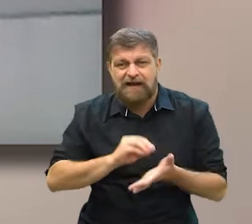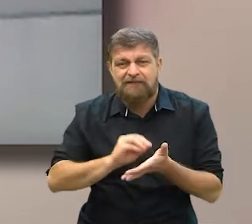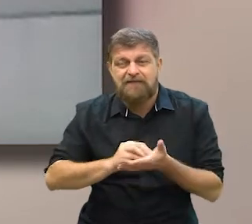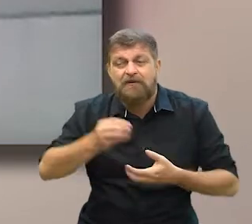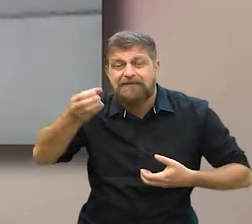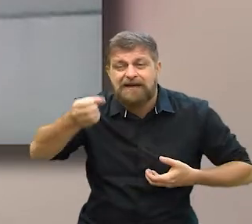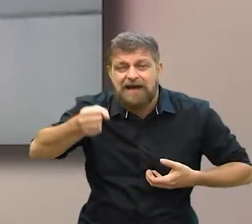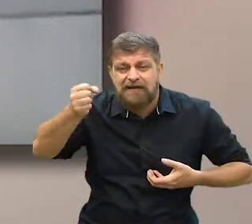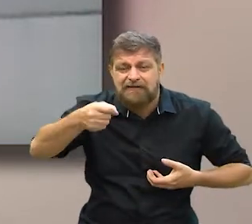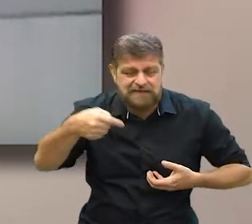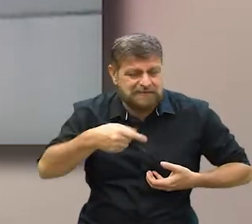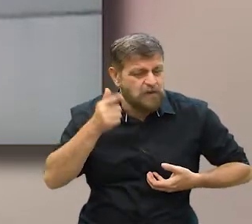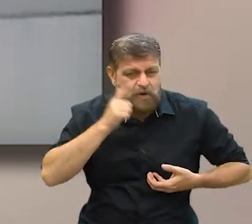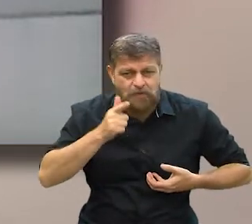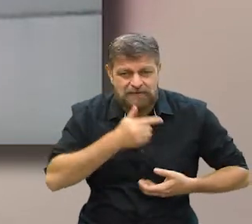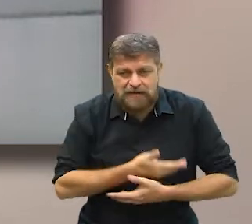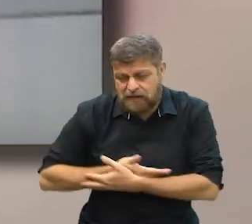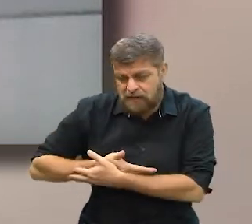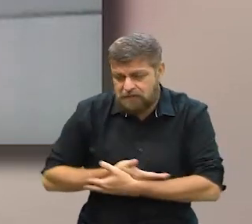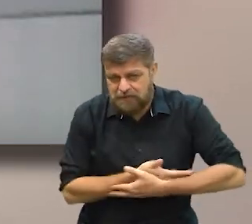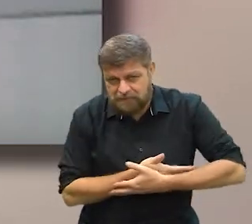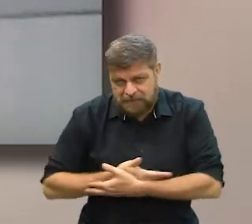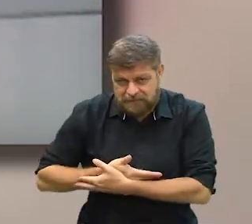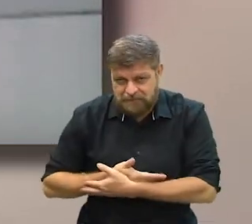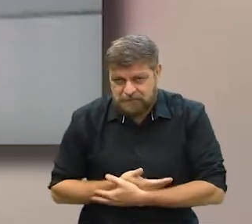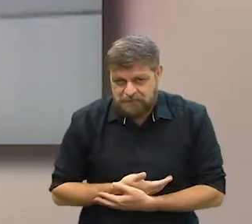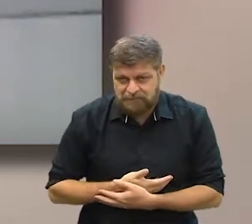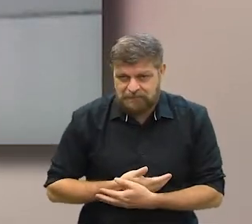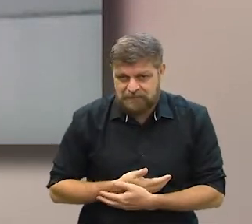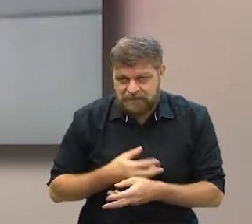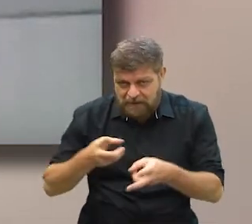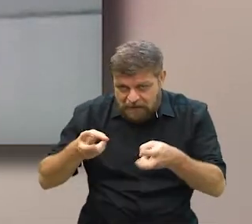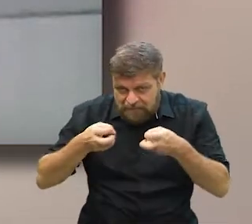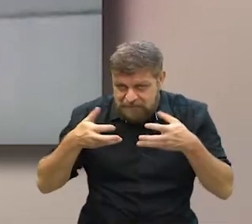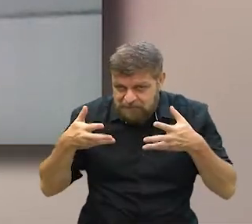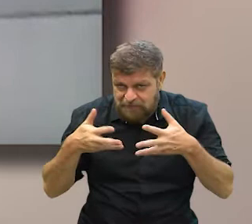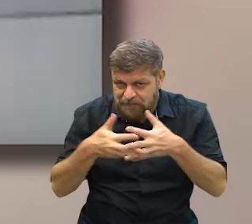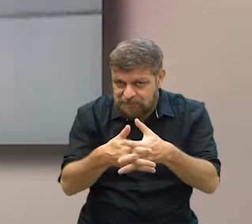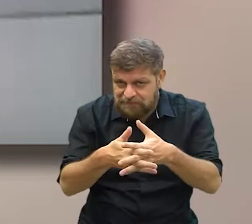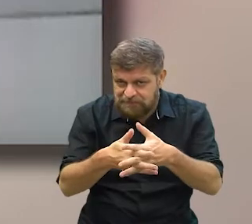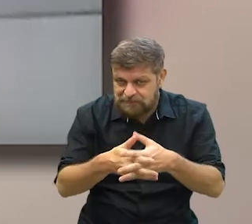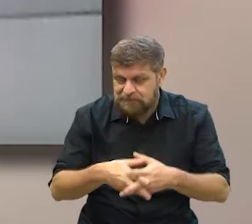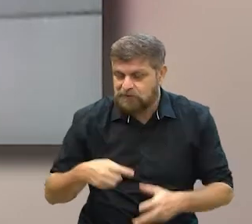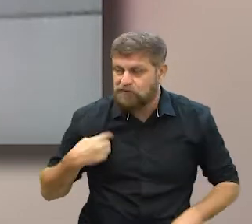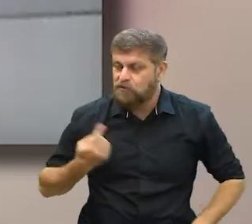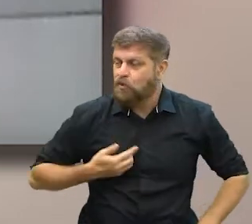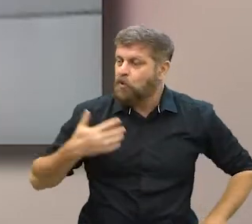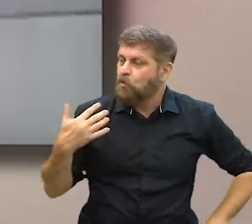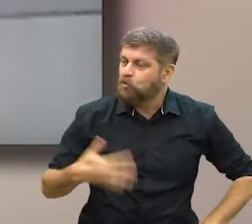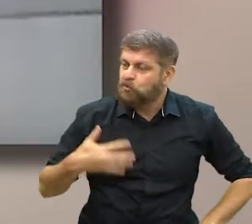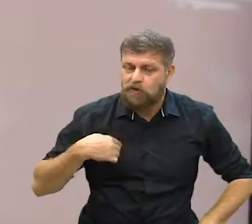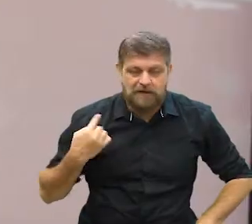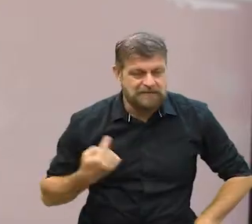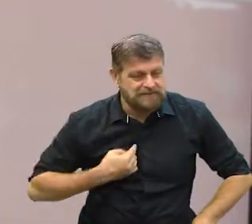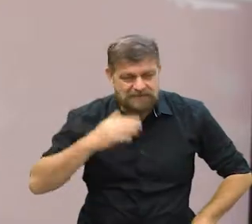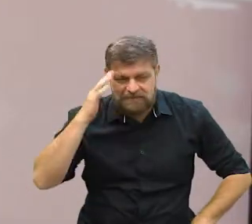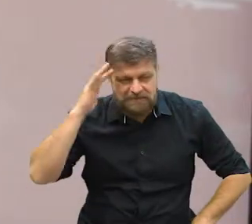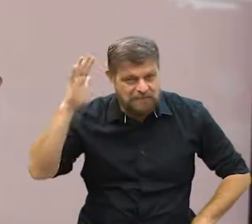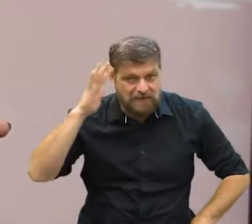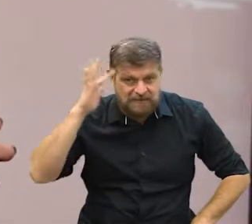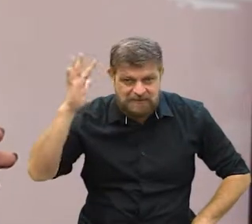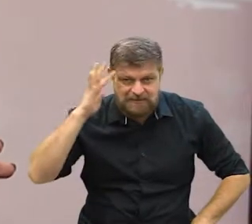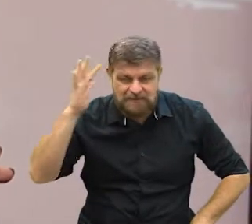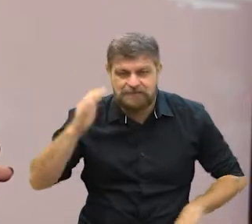ejetado, a criança não consegue tirar aquele leite. Então, você vê que a coisa pode, assim, complicar bastante, né? É bem